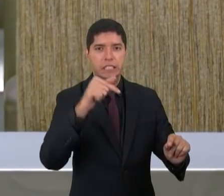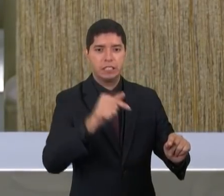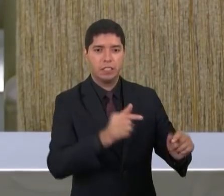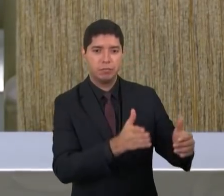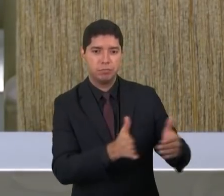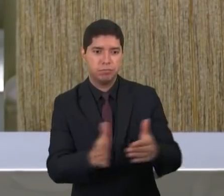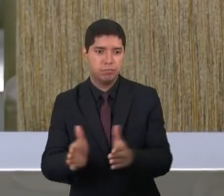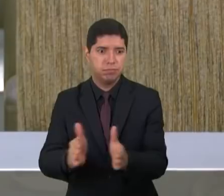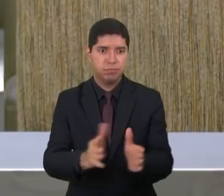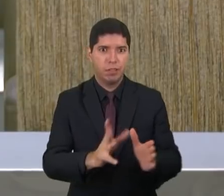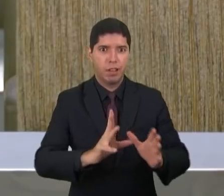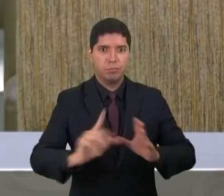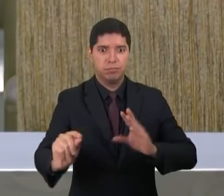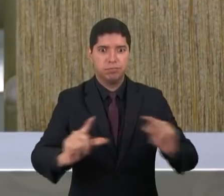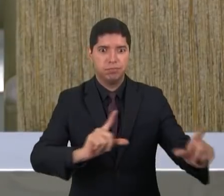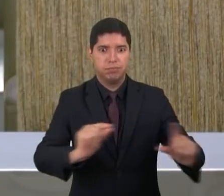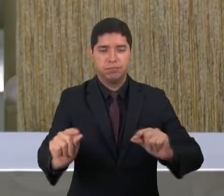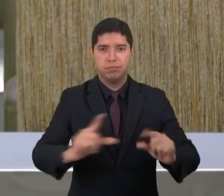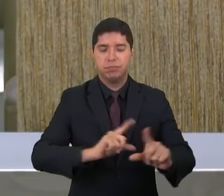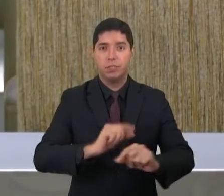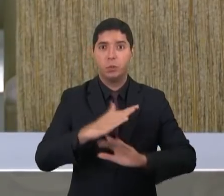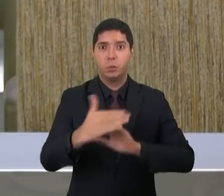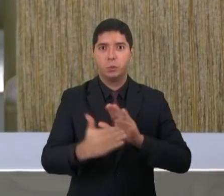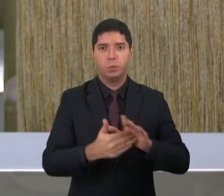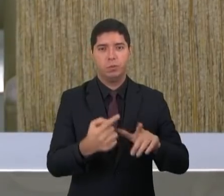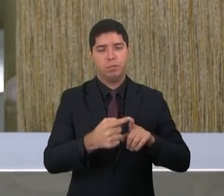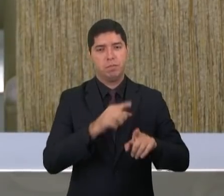sete caminhos fugirão de diante de ti.